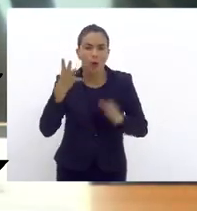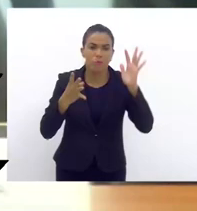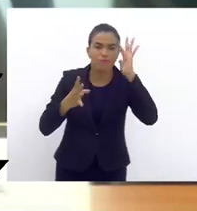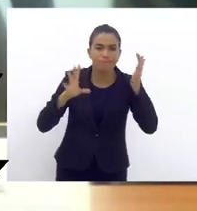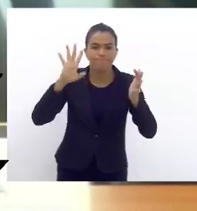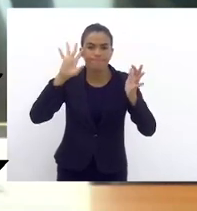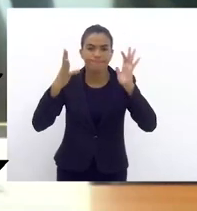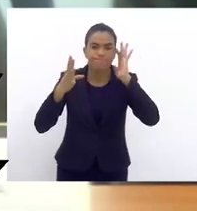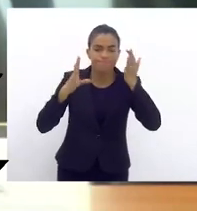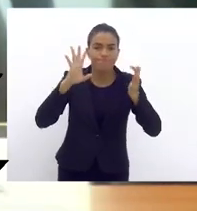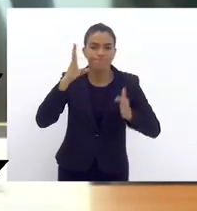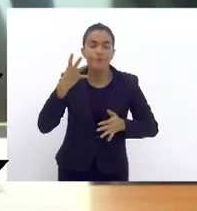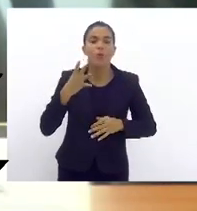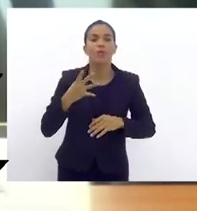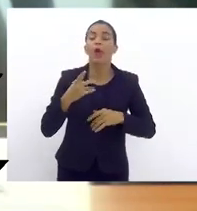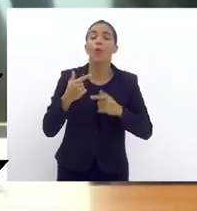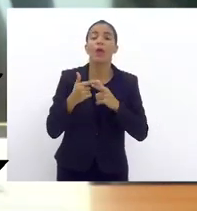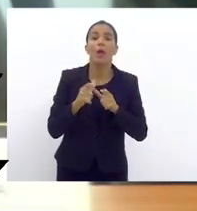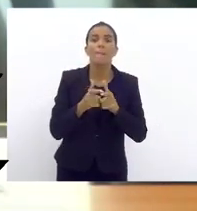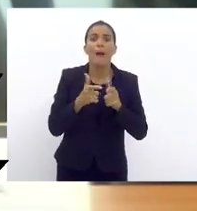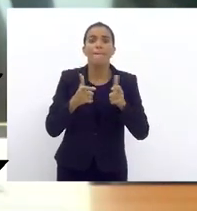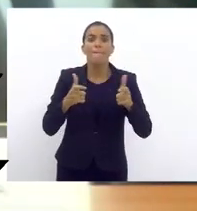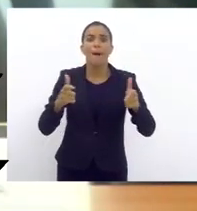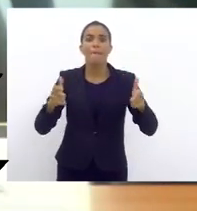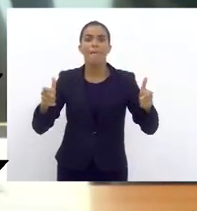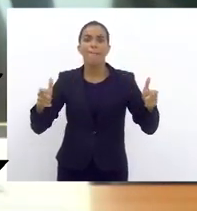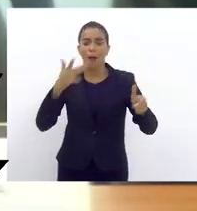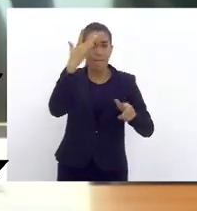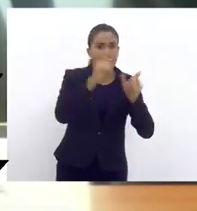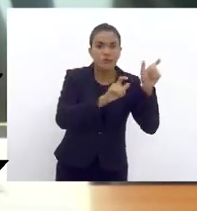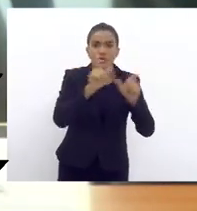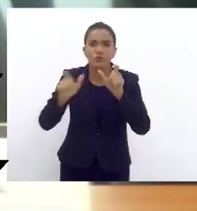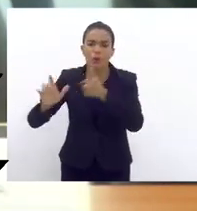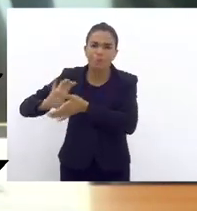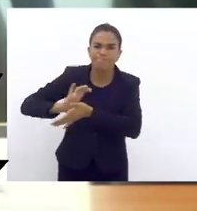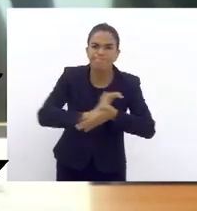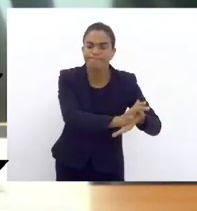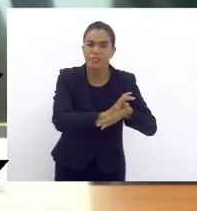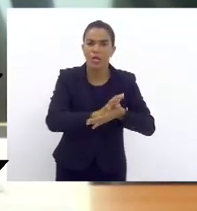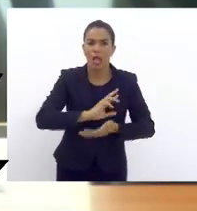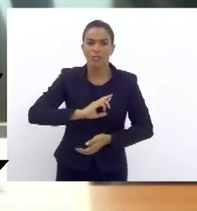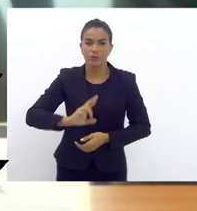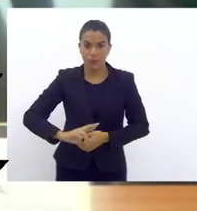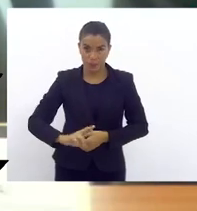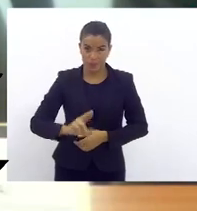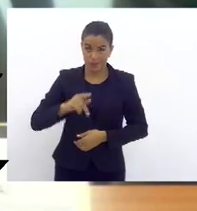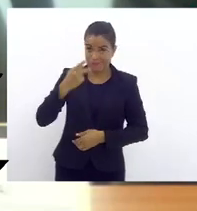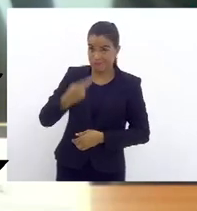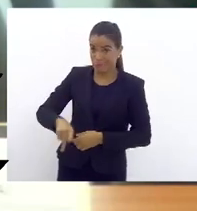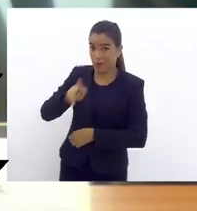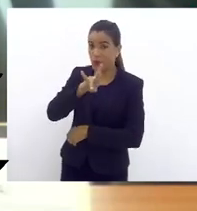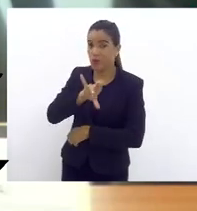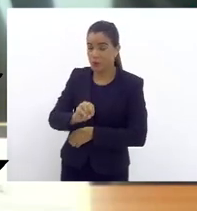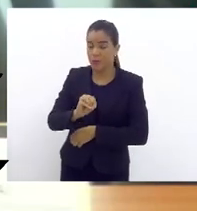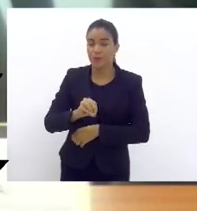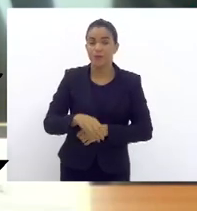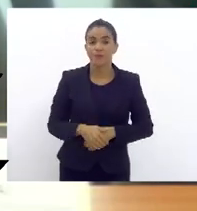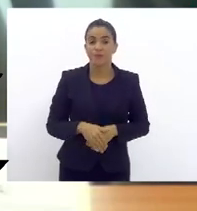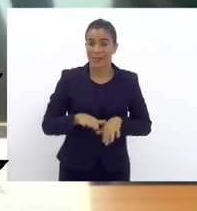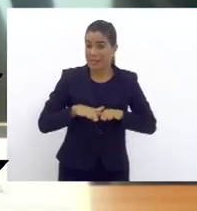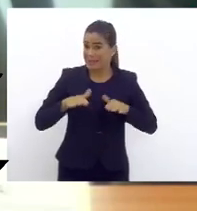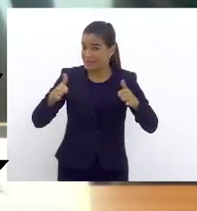é justamente o avanço da intolerância religiosa aqui no estado do Rio de Janeiro né Essa Mesa